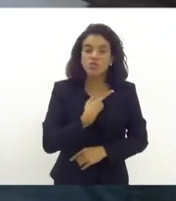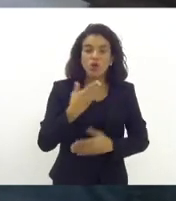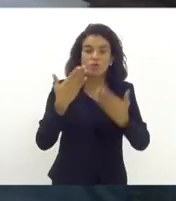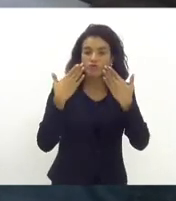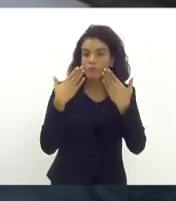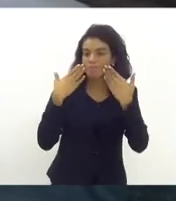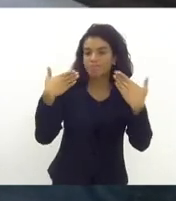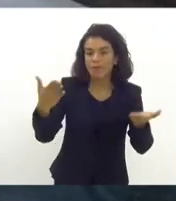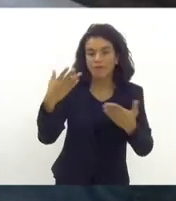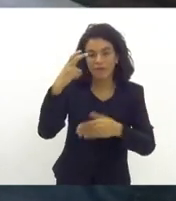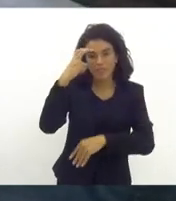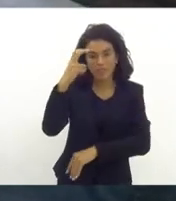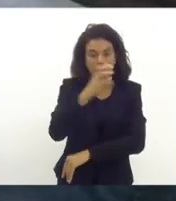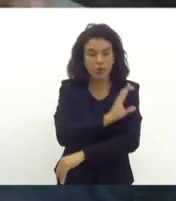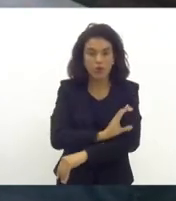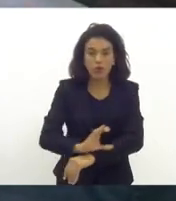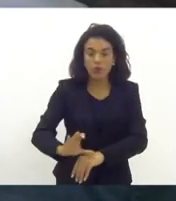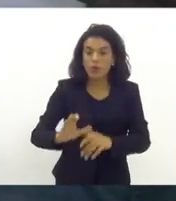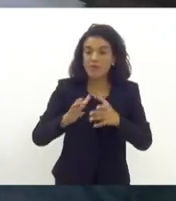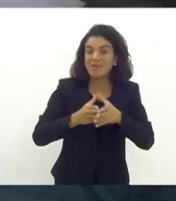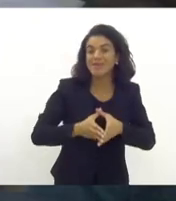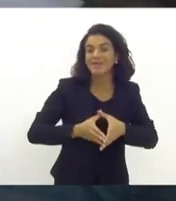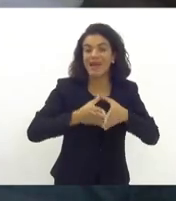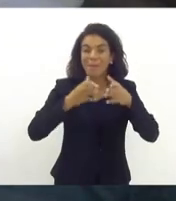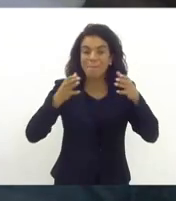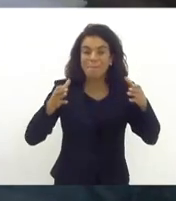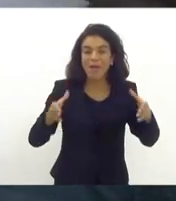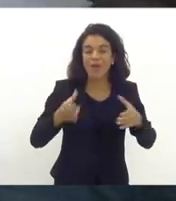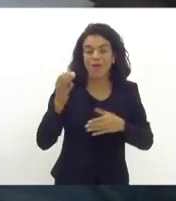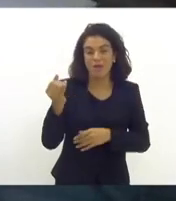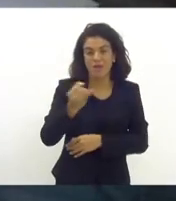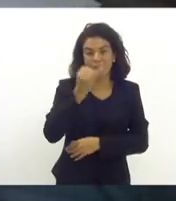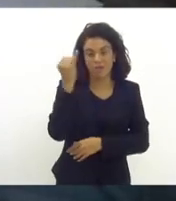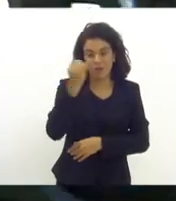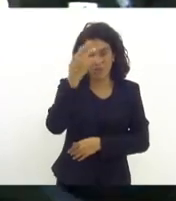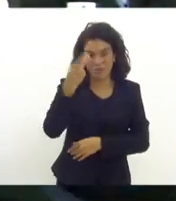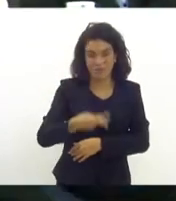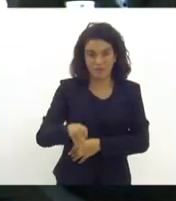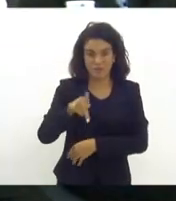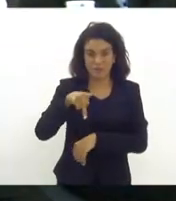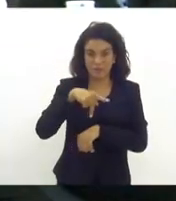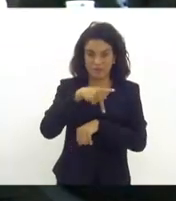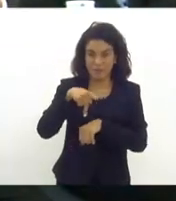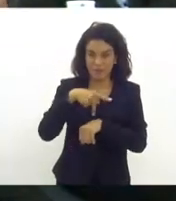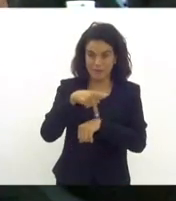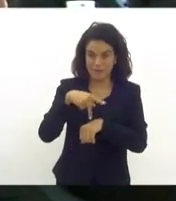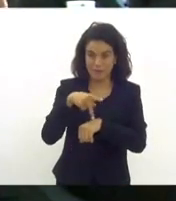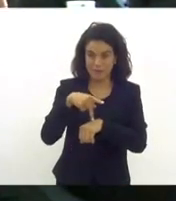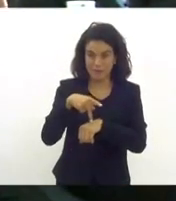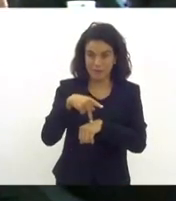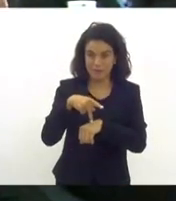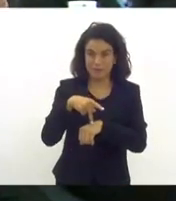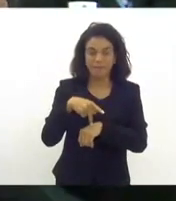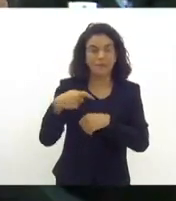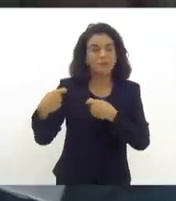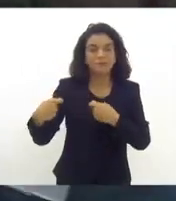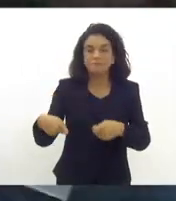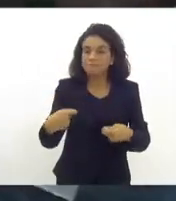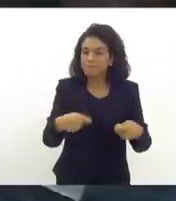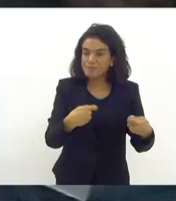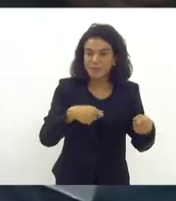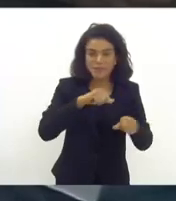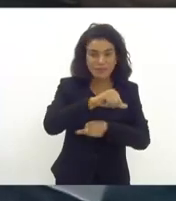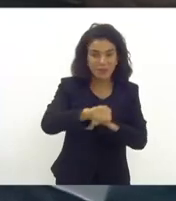manifestação cultural da maior importância para este país e isso precisa